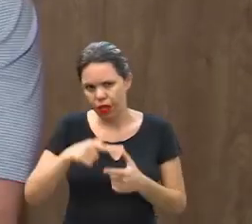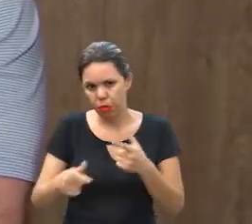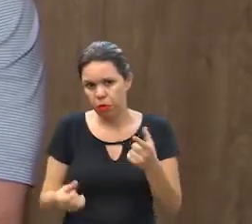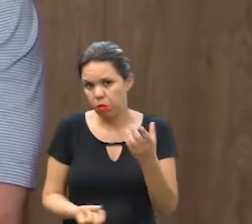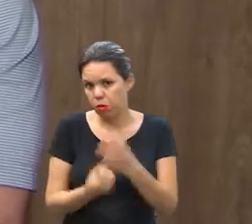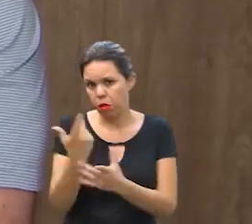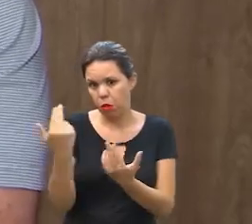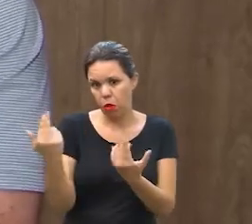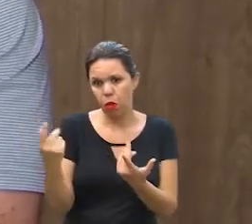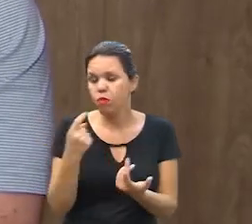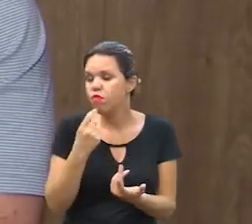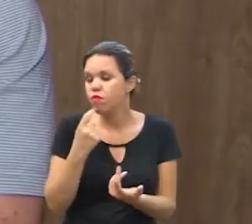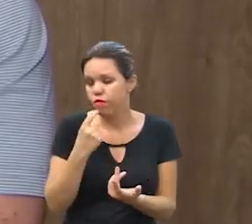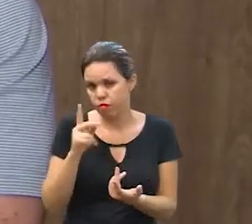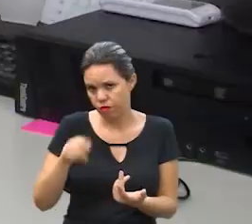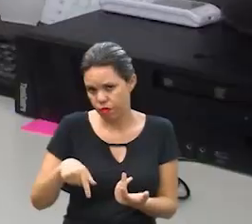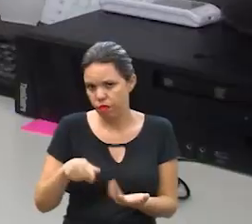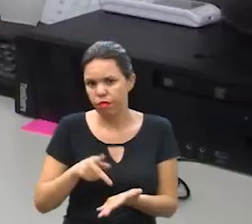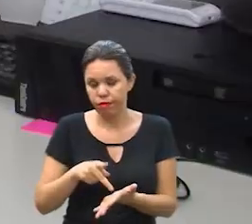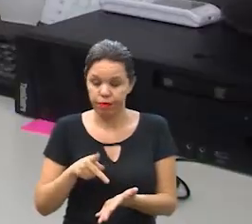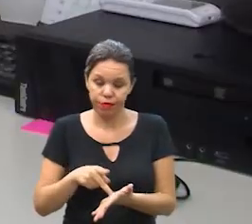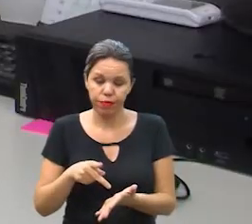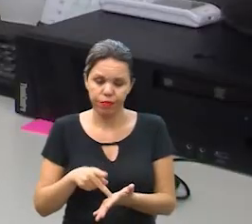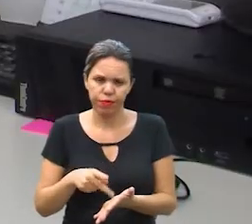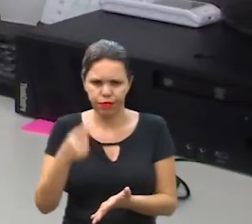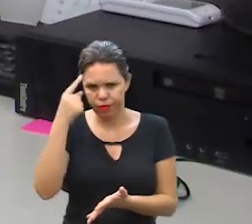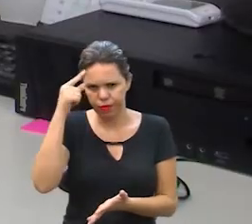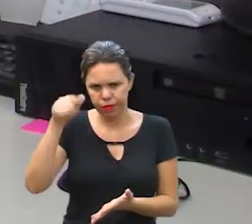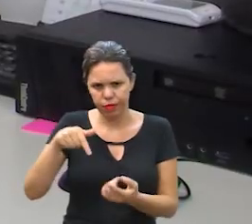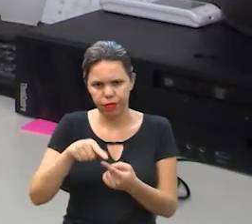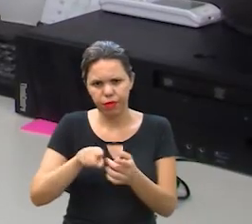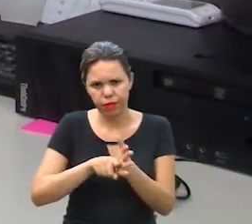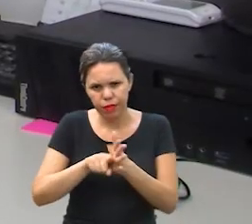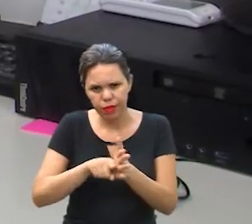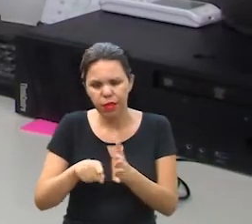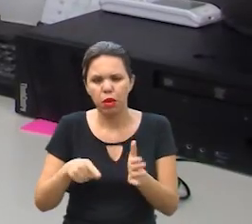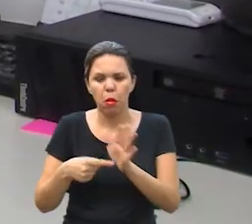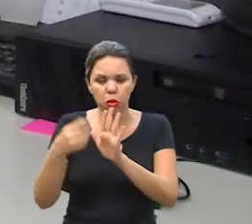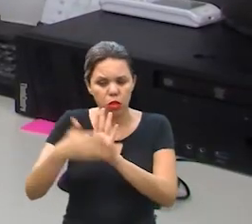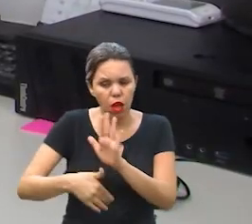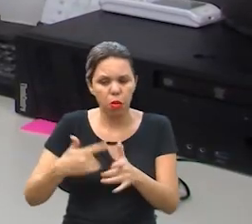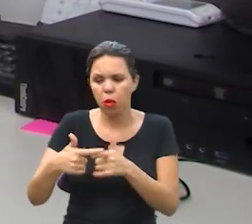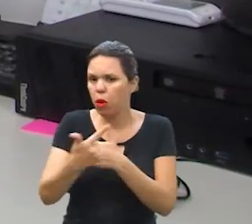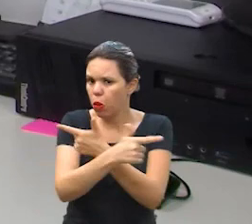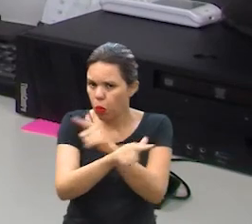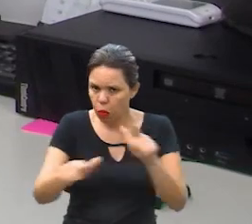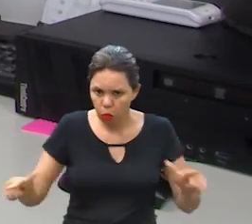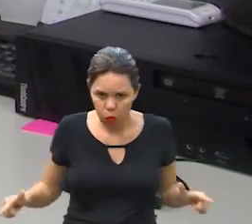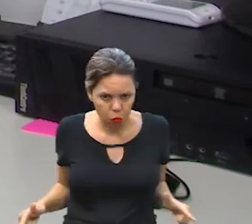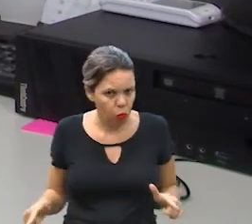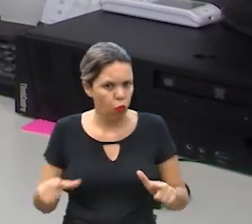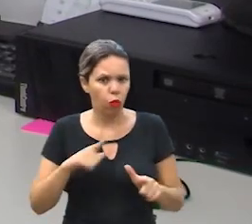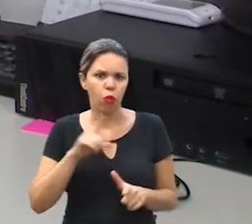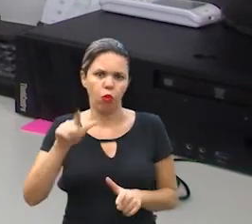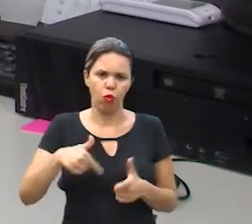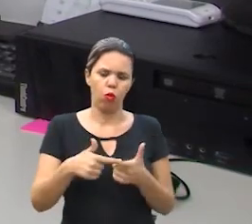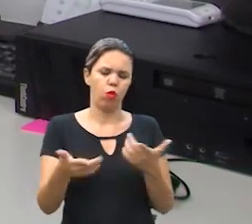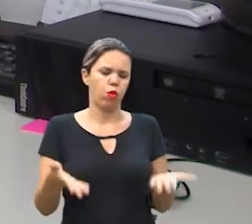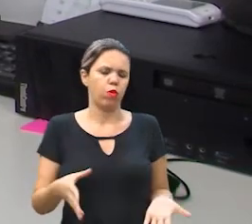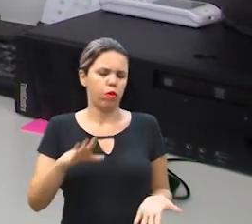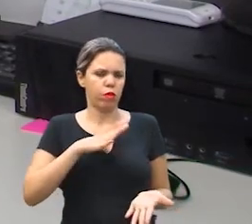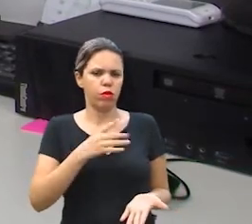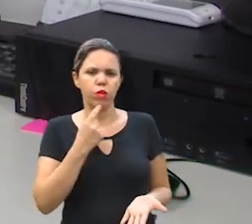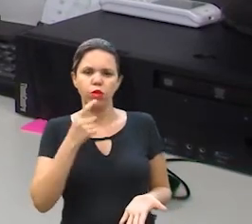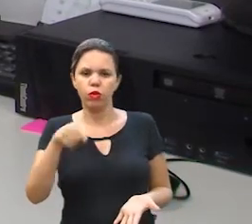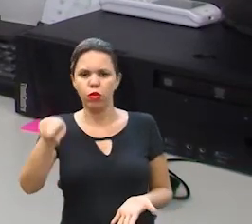esse tipo de problema aqui em Campinas, né? Na verdade, a ideia é mitigar realmente o problema, que nós não tenhamos esse tipo de